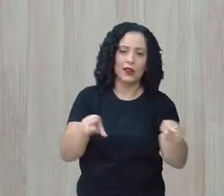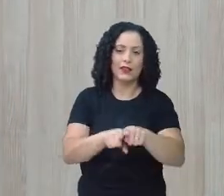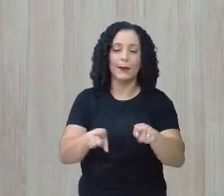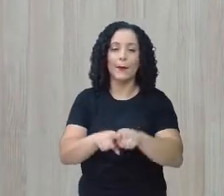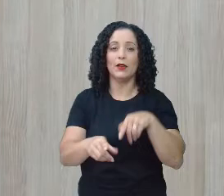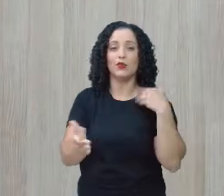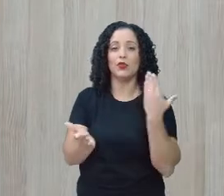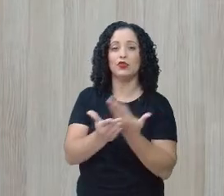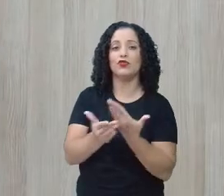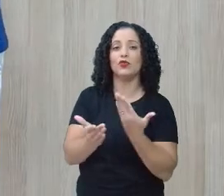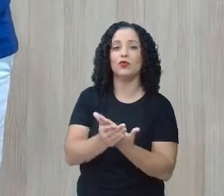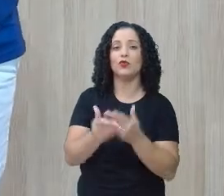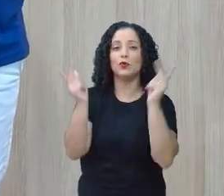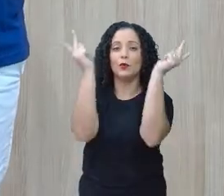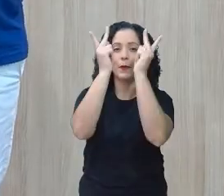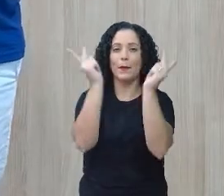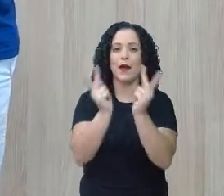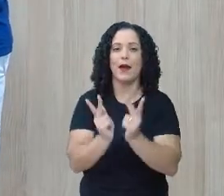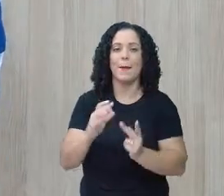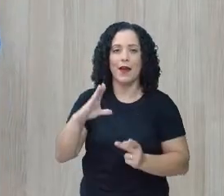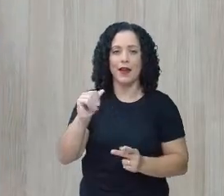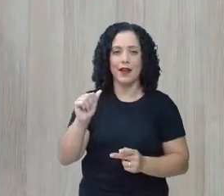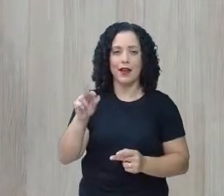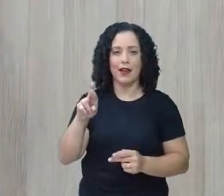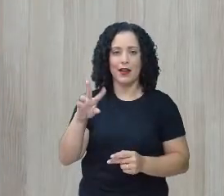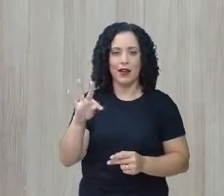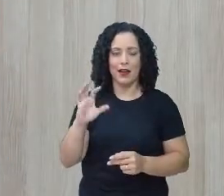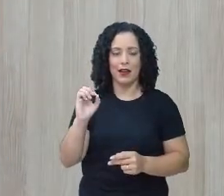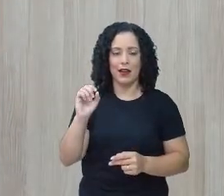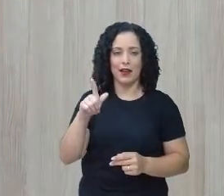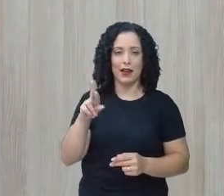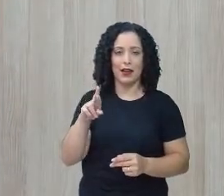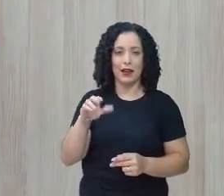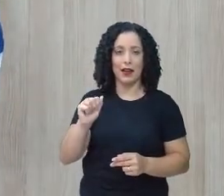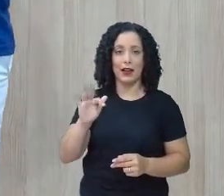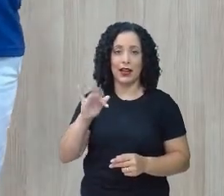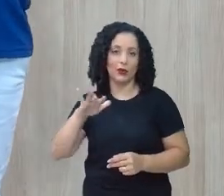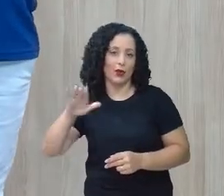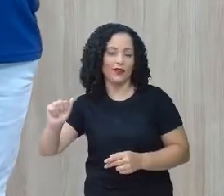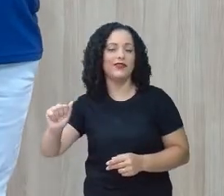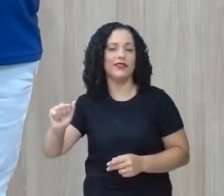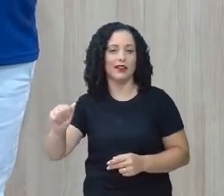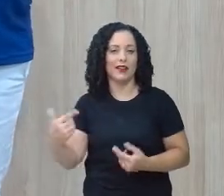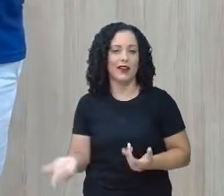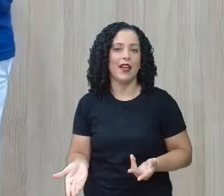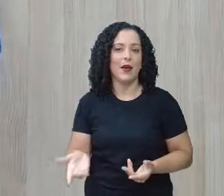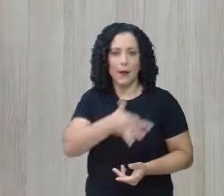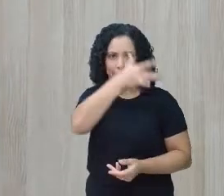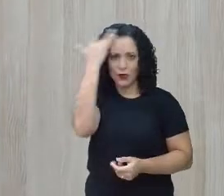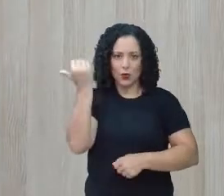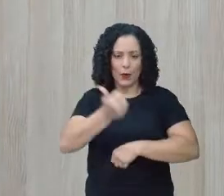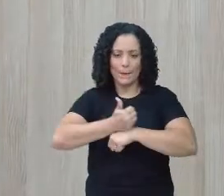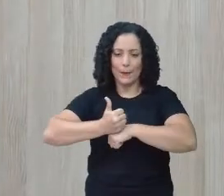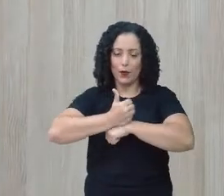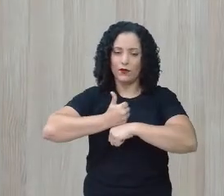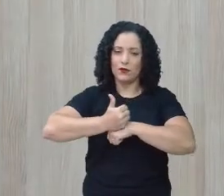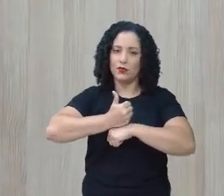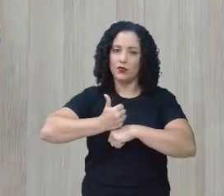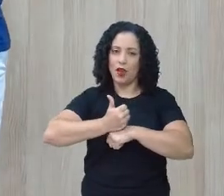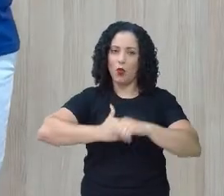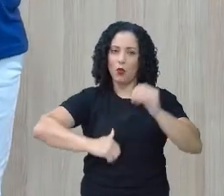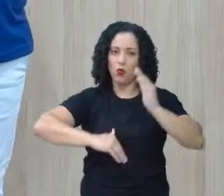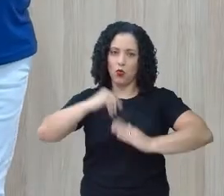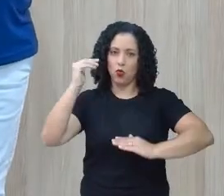né, da produção dos mapas, né, das cartas, né, dos mapas. Então, existe um profissional, ainda hoje, né,